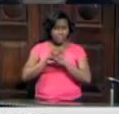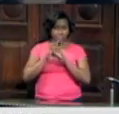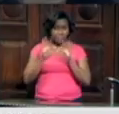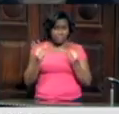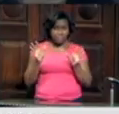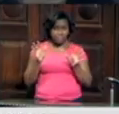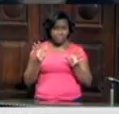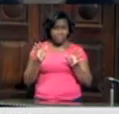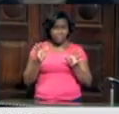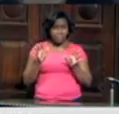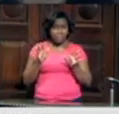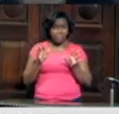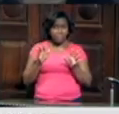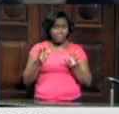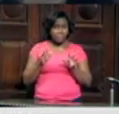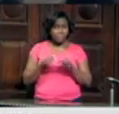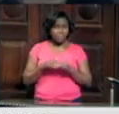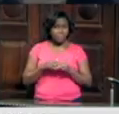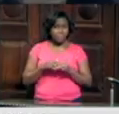para não deixar